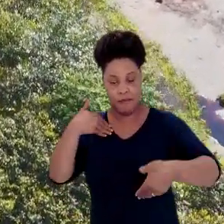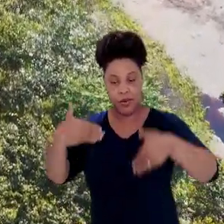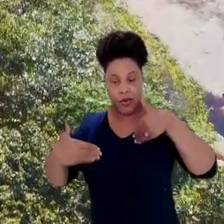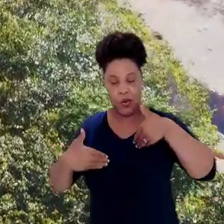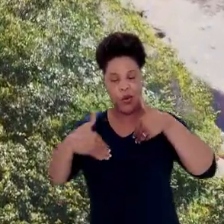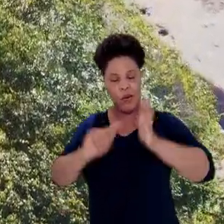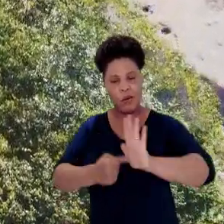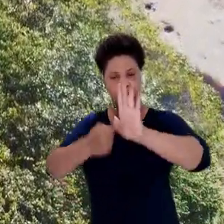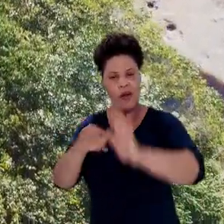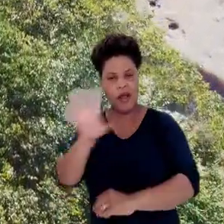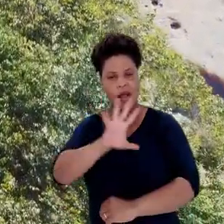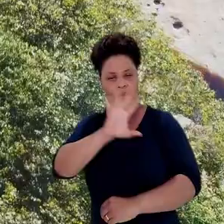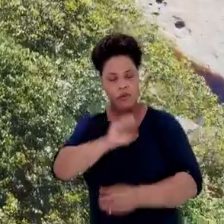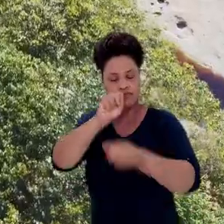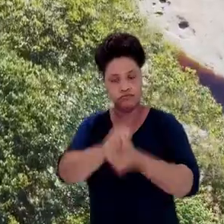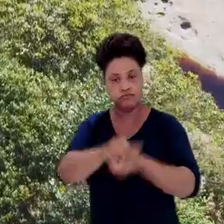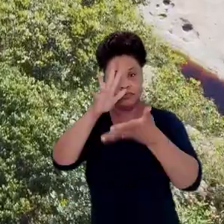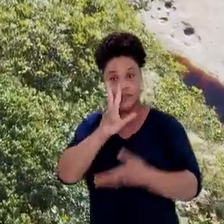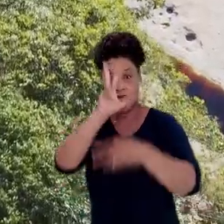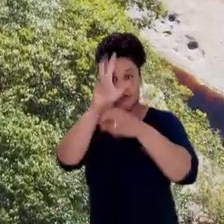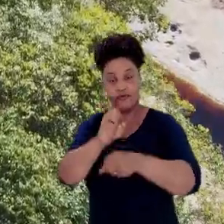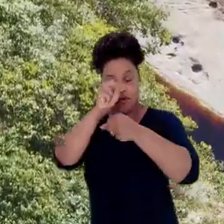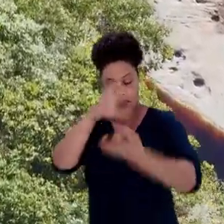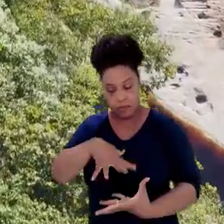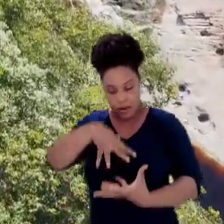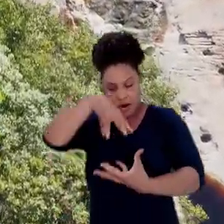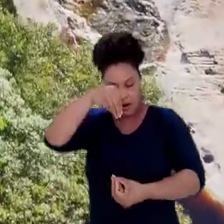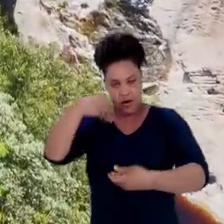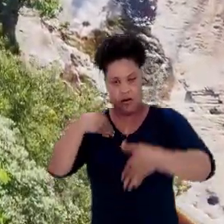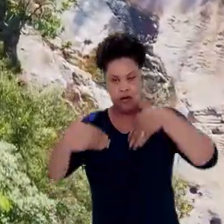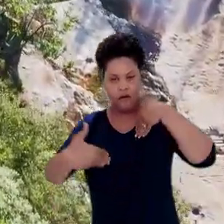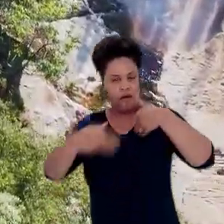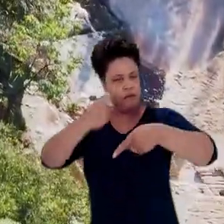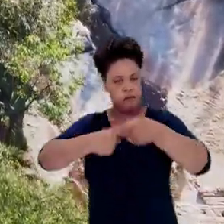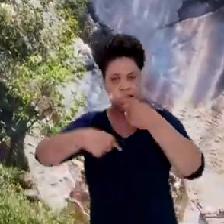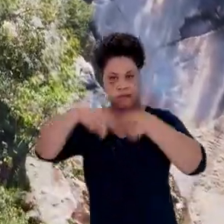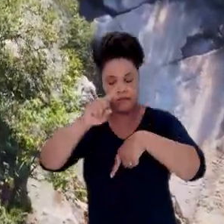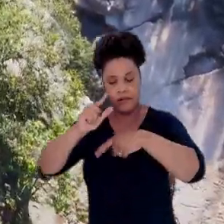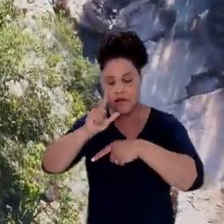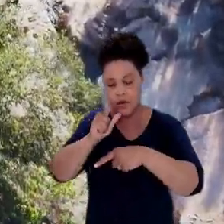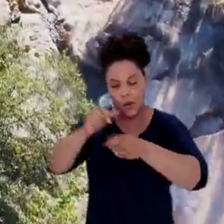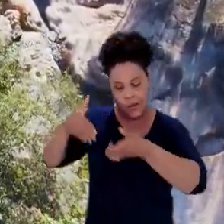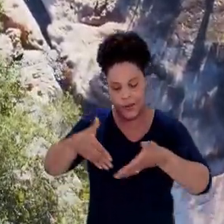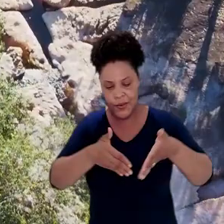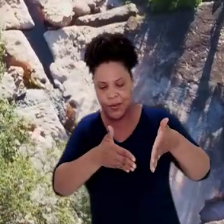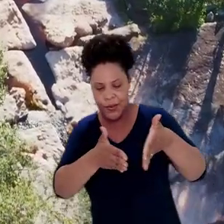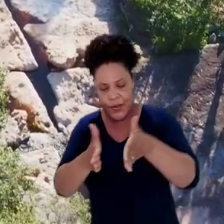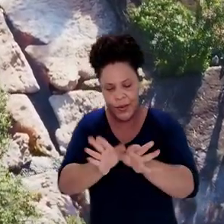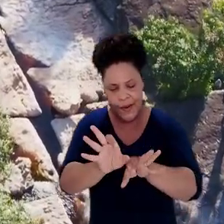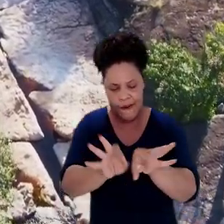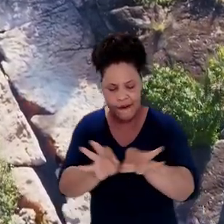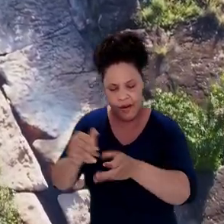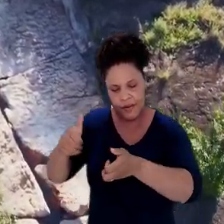Meu corpo é expressão de amor e iluminação e força. Minha alma se expressa independente da anatomia, como um fluxo de